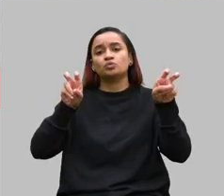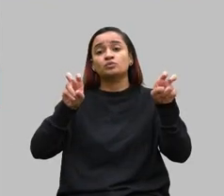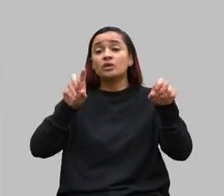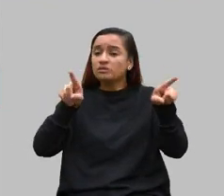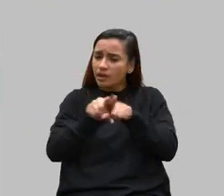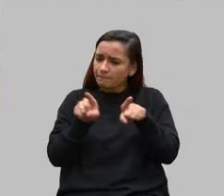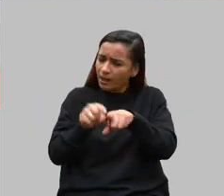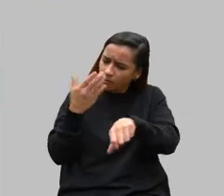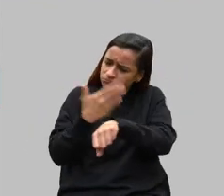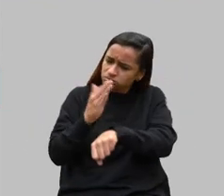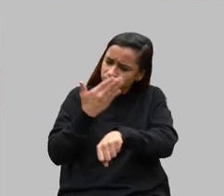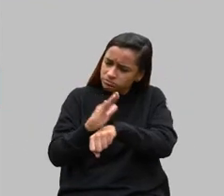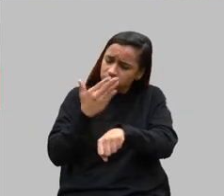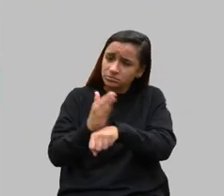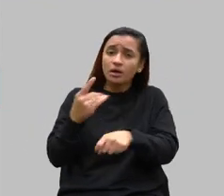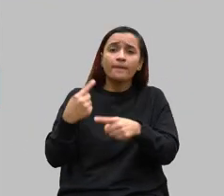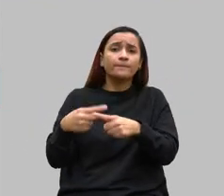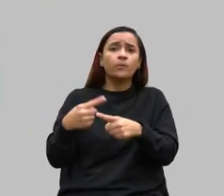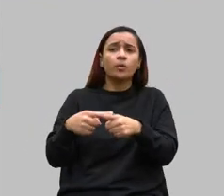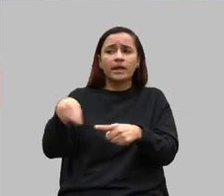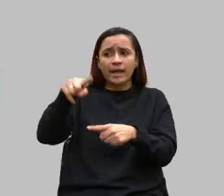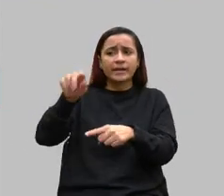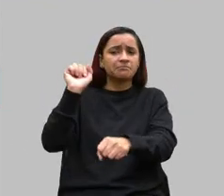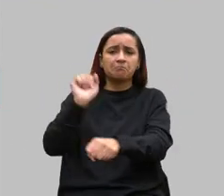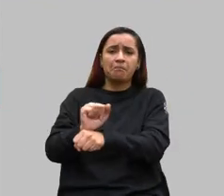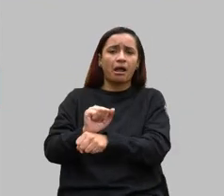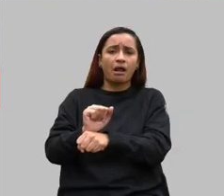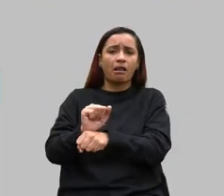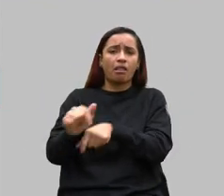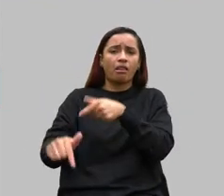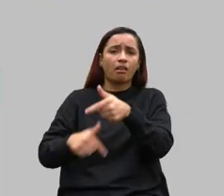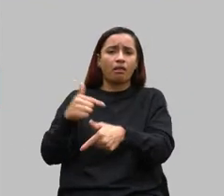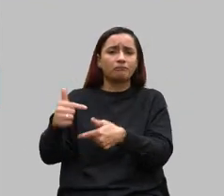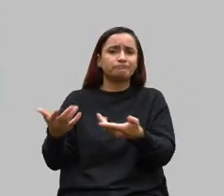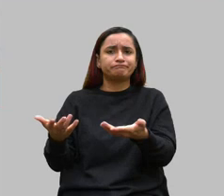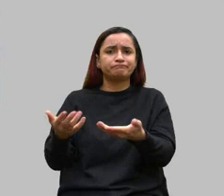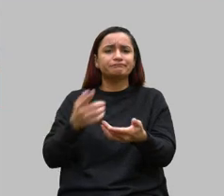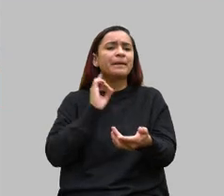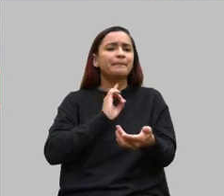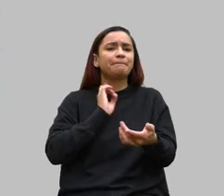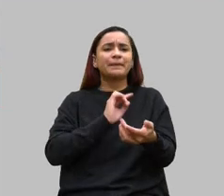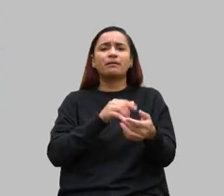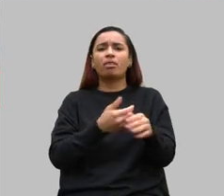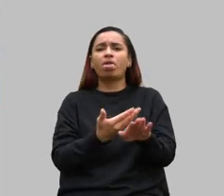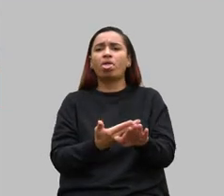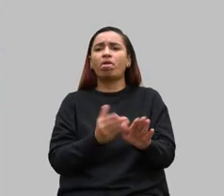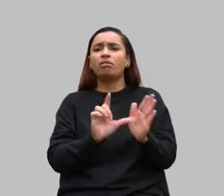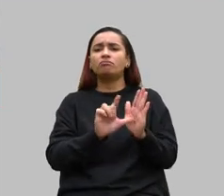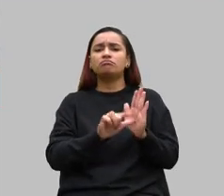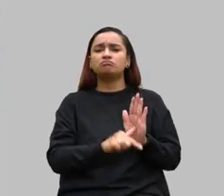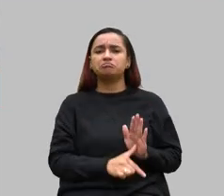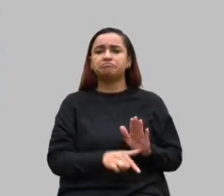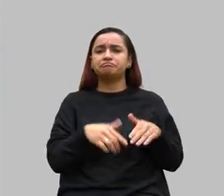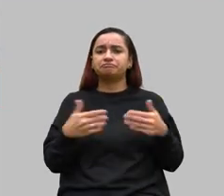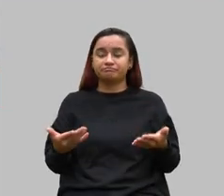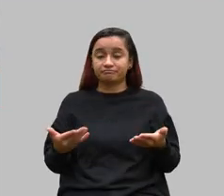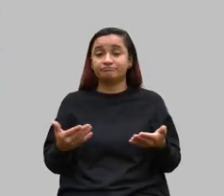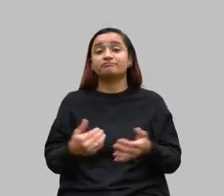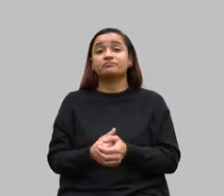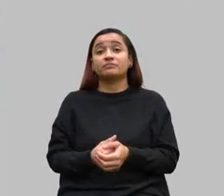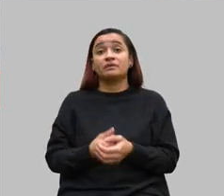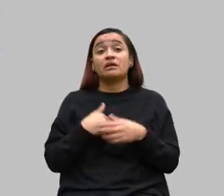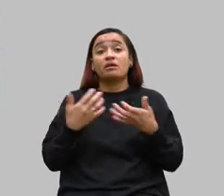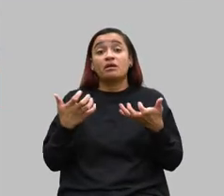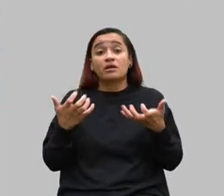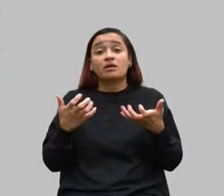deixaram de agir e deixaram Minas para trás então eu gostaria aqui de se me permitem